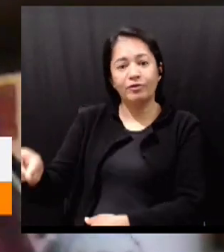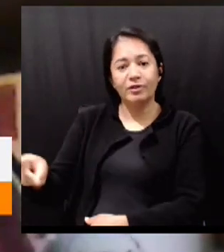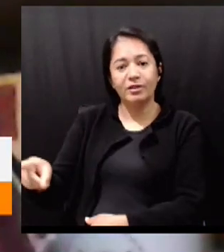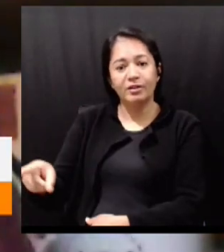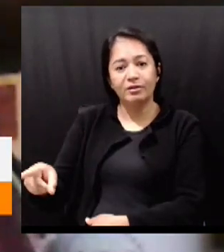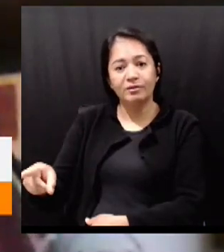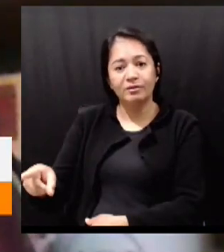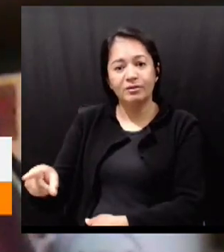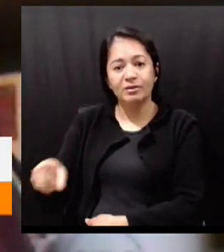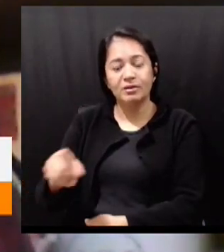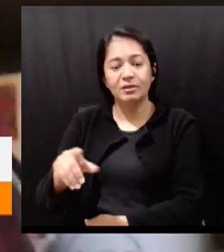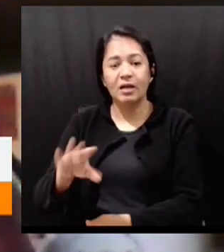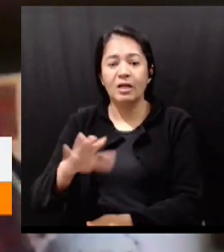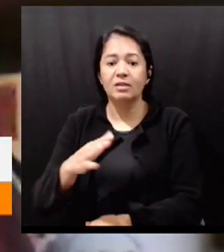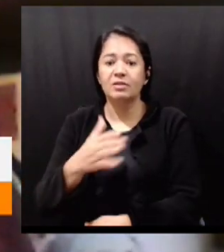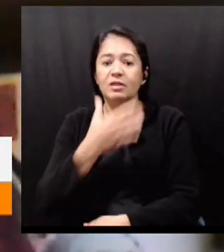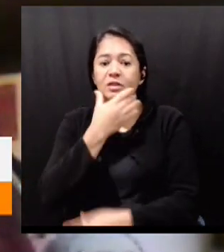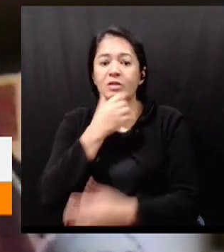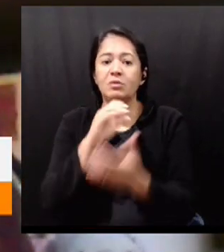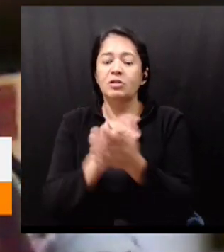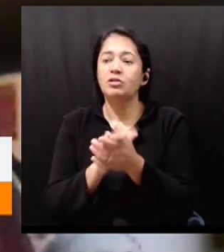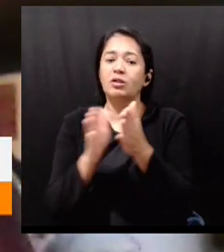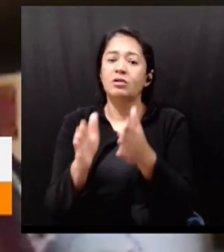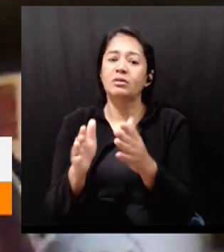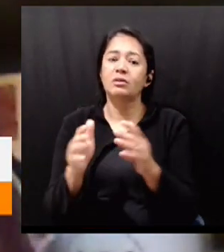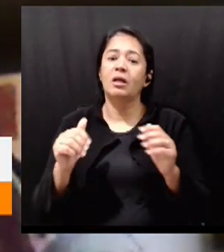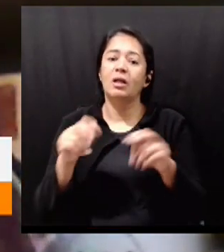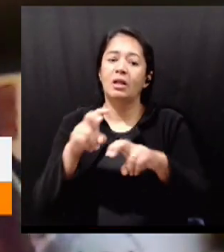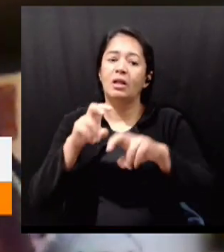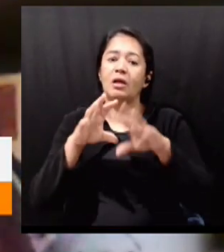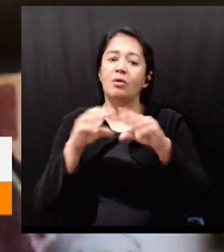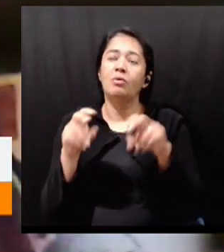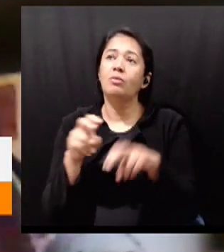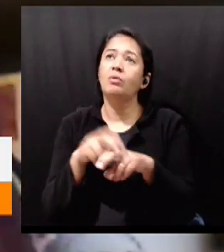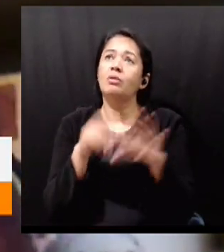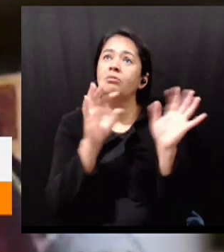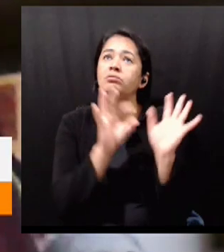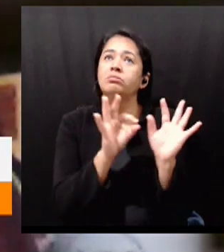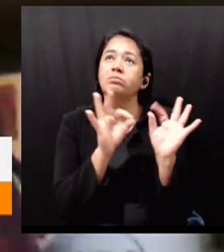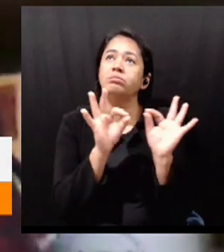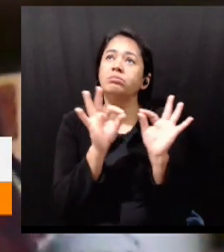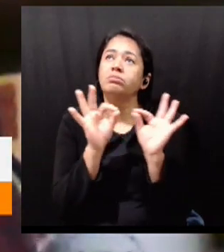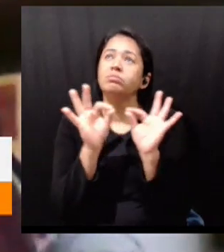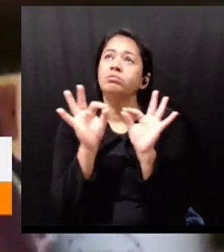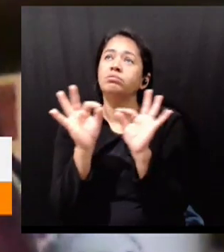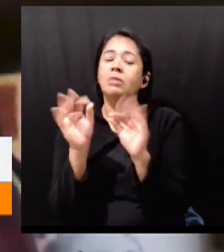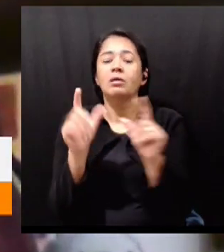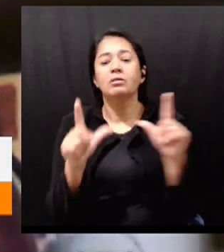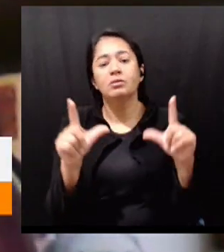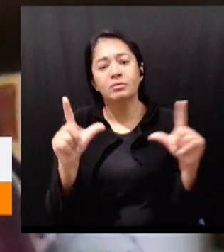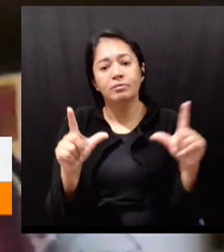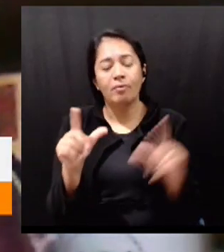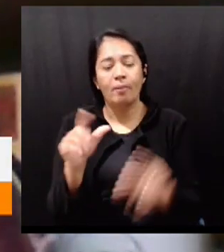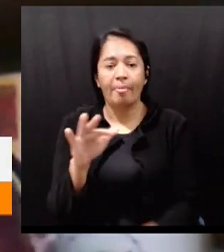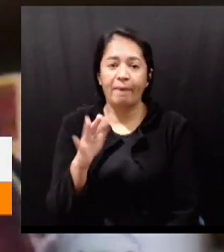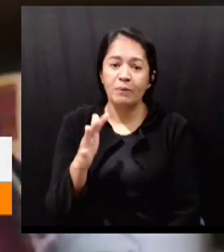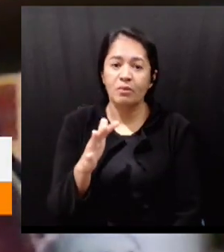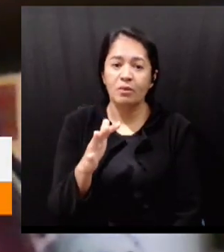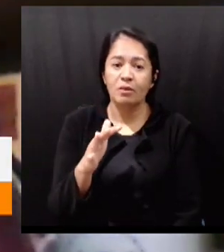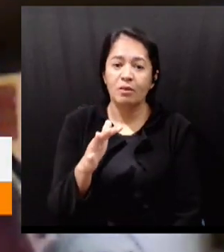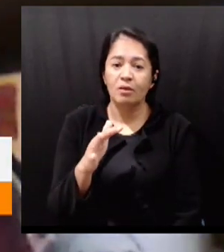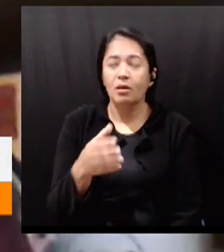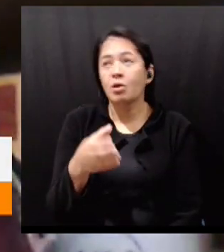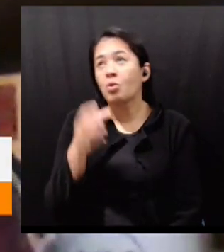companheiro chegou e ele está lá no sofá assistindo televisão, talvez às vezes tomando alguma bebida,